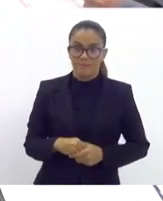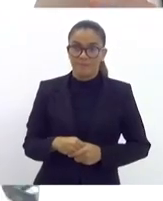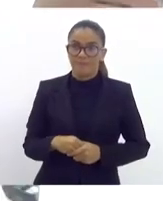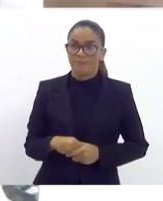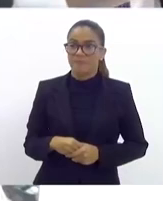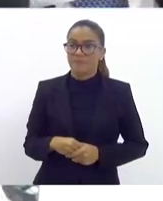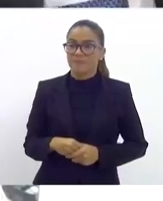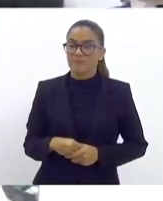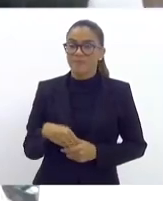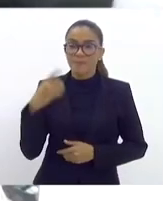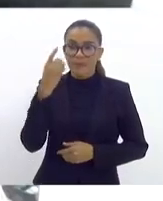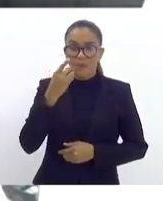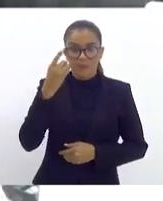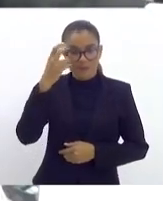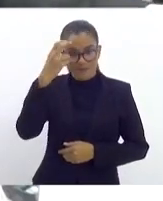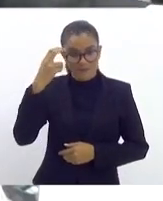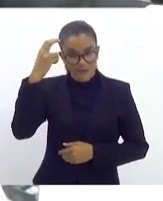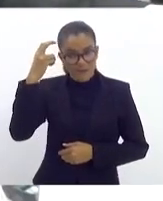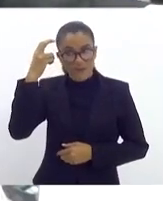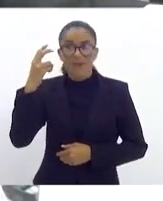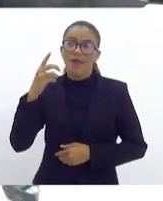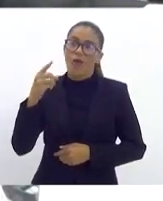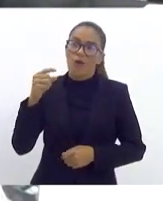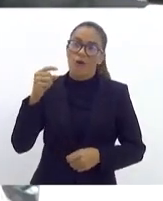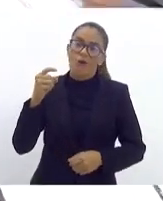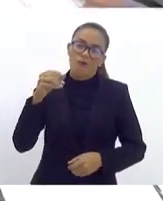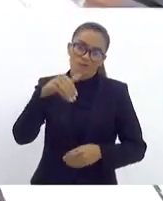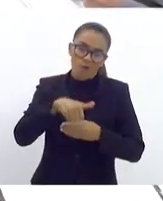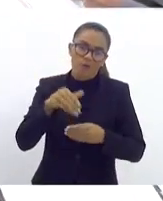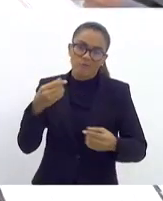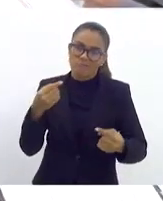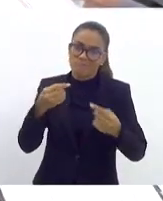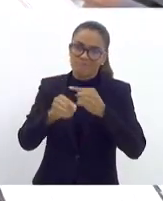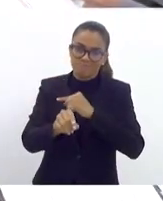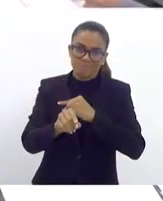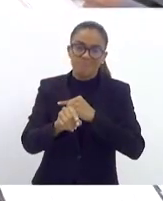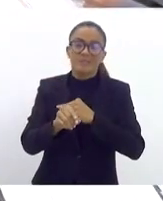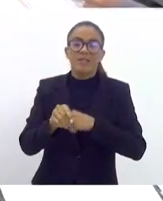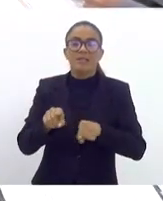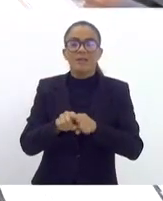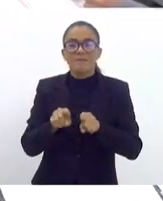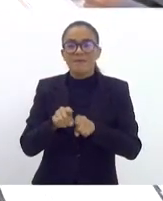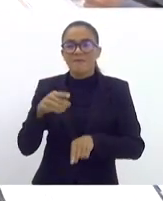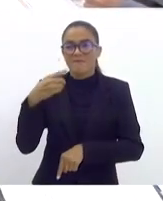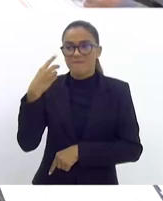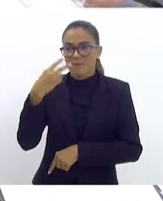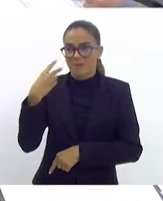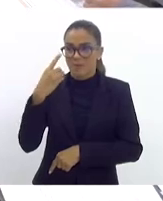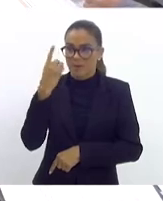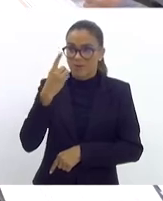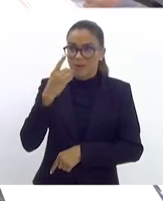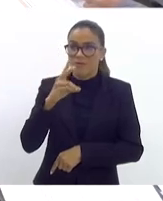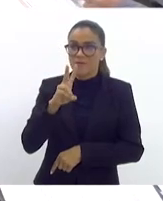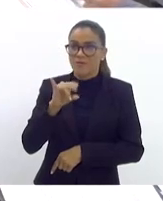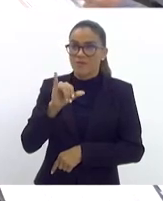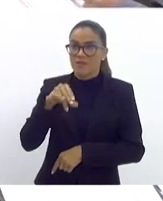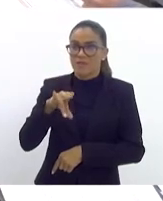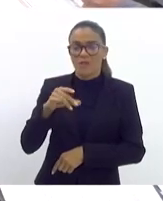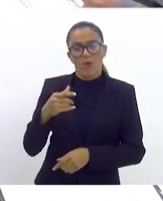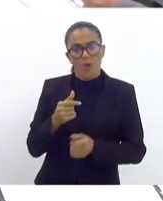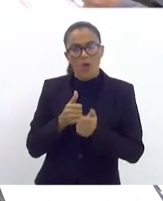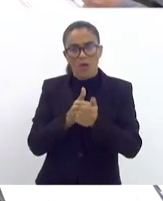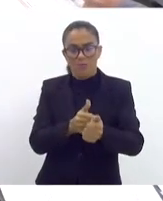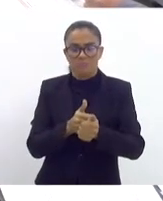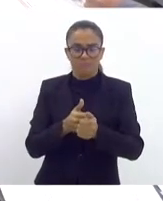vou até deputada Verônica é o voto divergência um voto Deputado Vinícius cozzolino acompanha a divergência